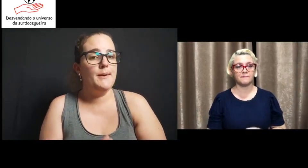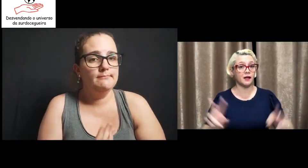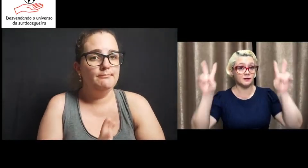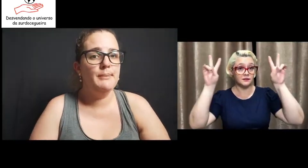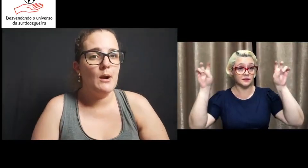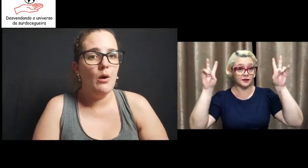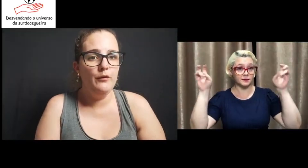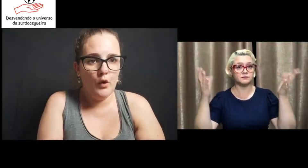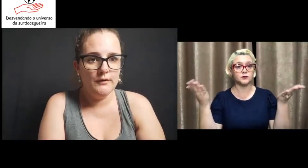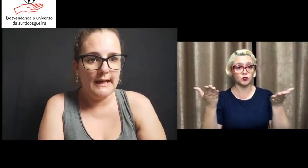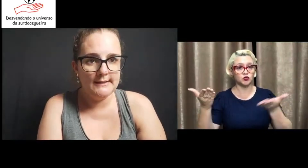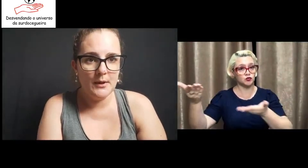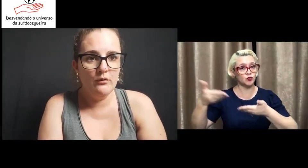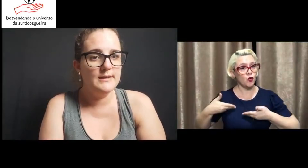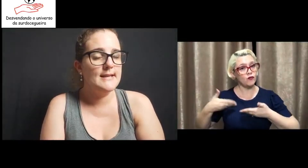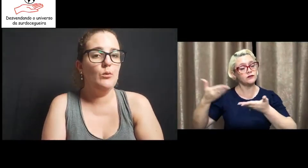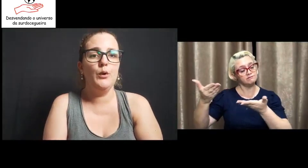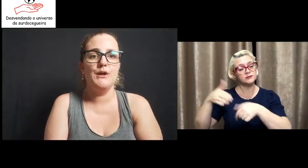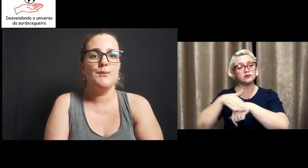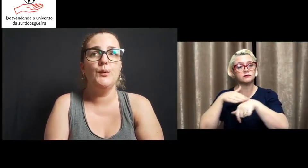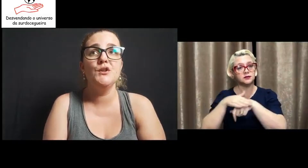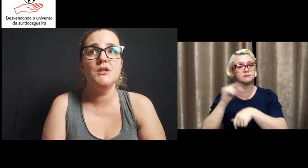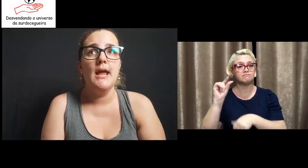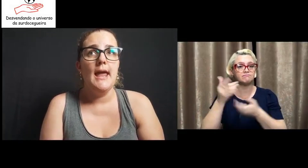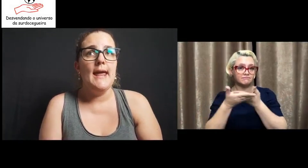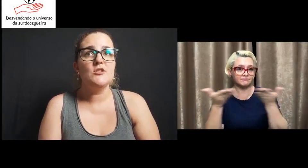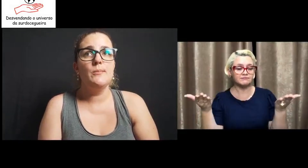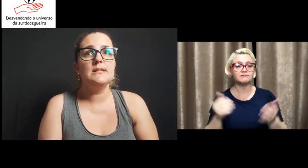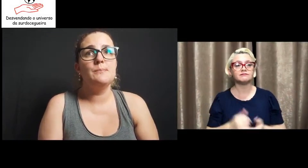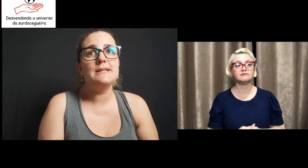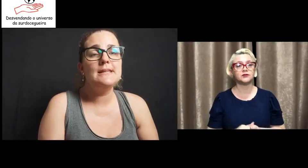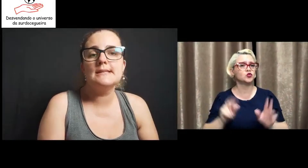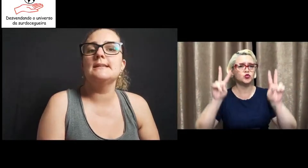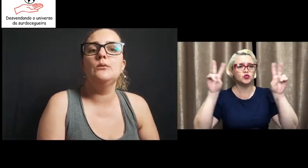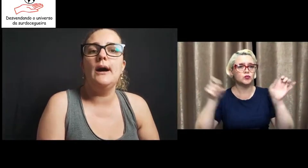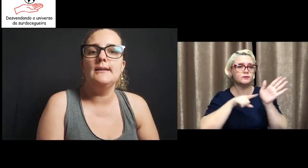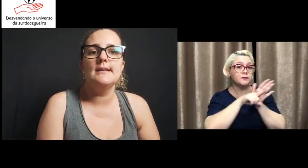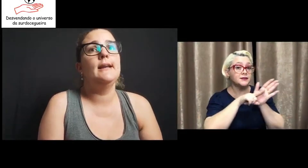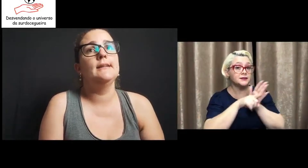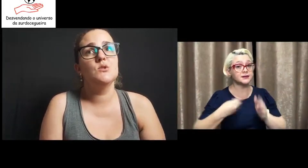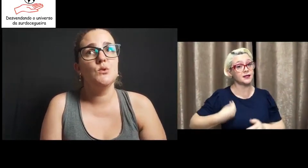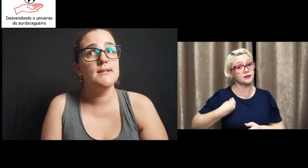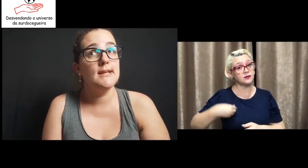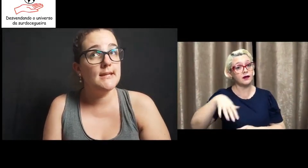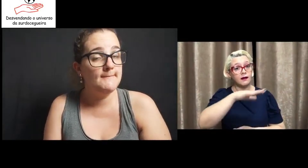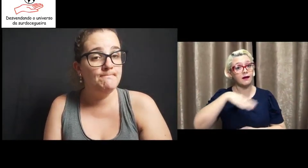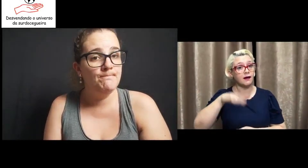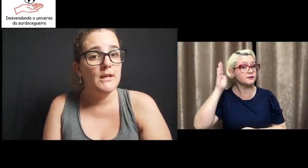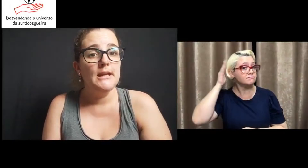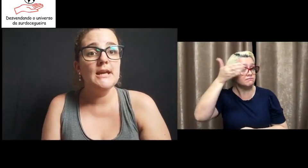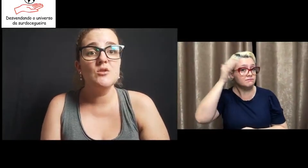O tema para qual eu fui convidada para conversar um pouquinho hoje é sobre as pesquisas atuais na área da